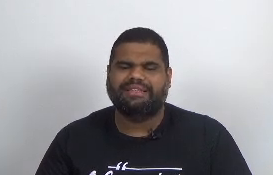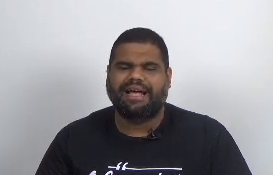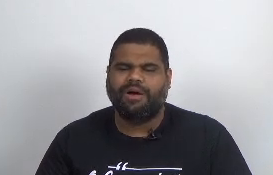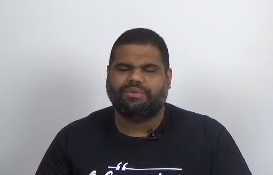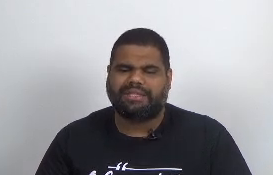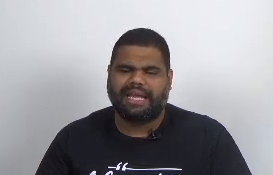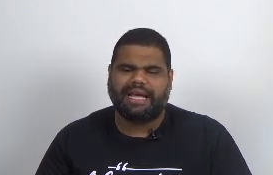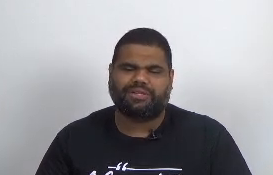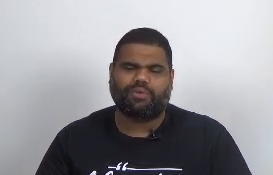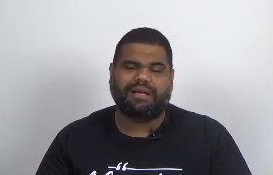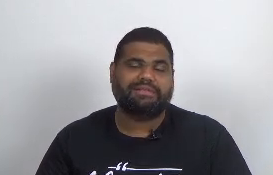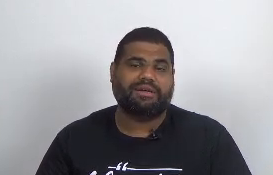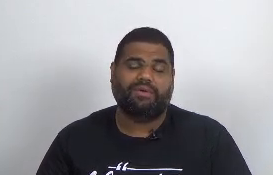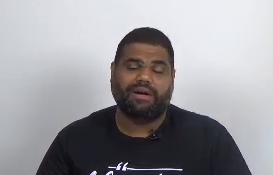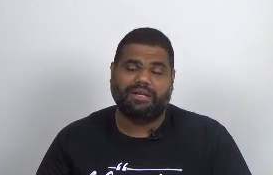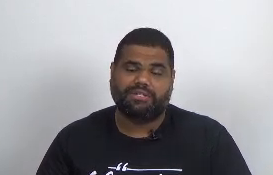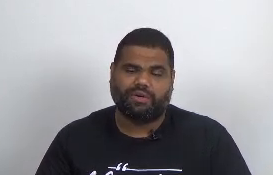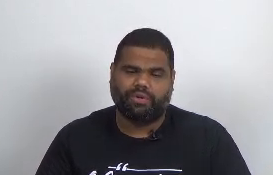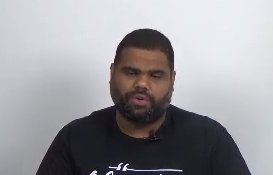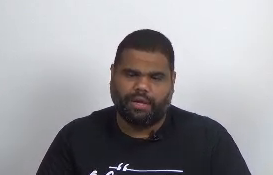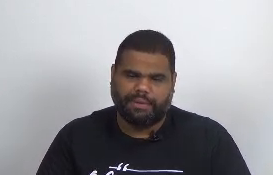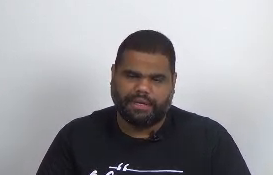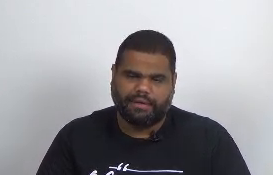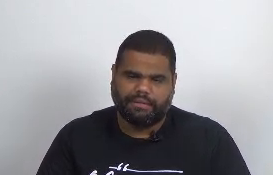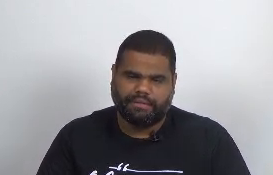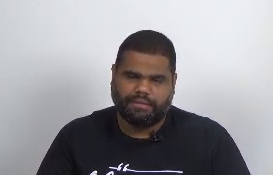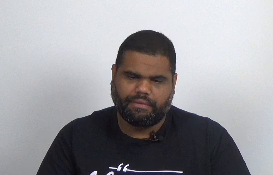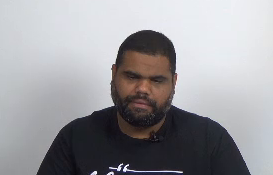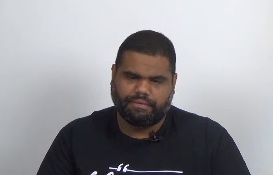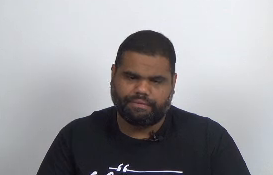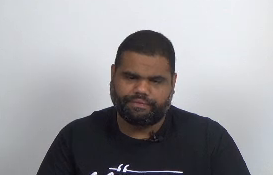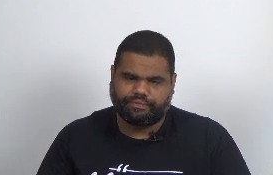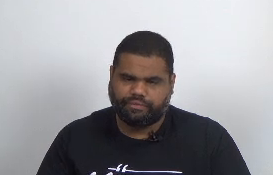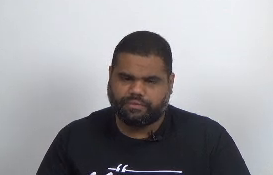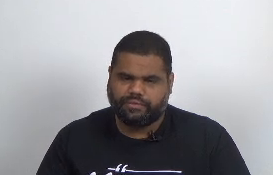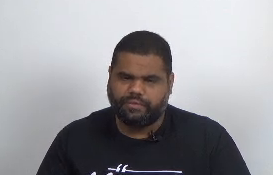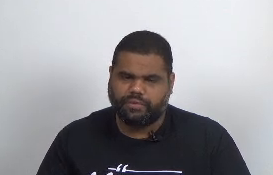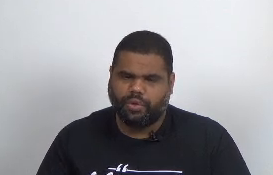empresário não tem atuação antieconômica